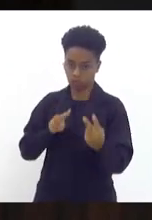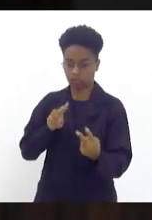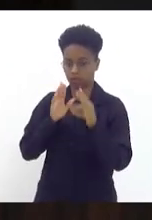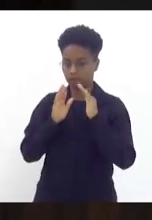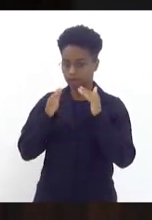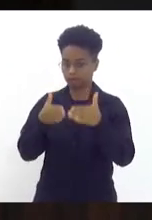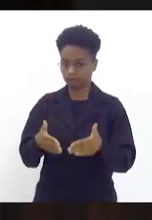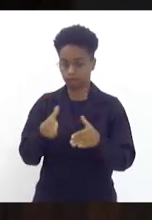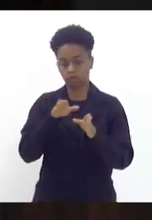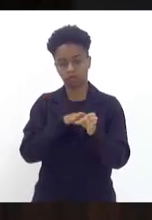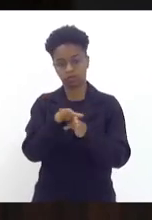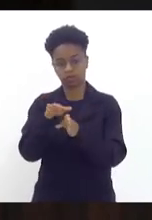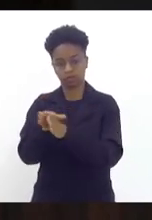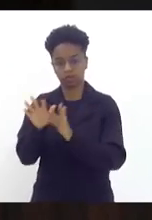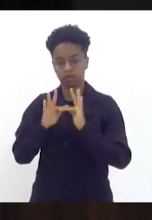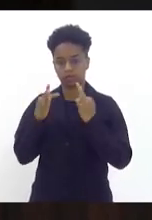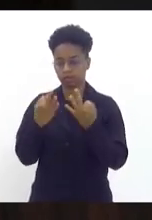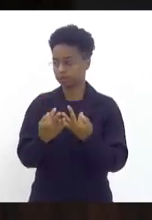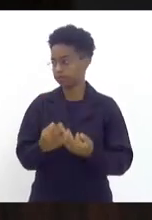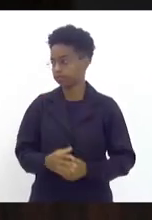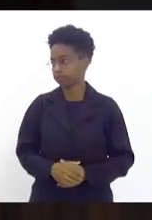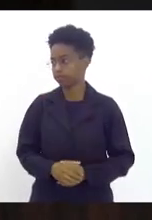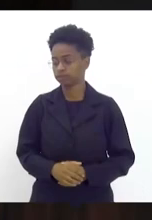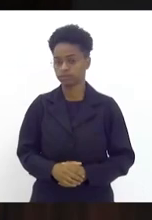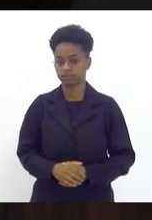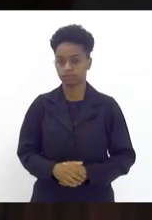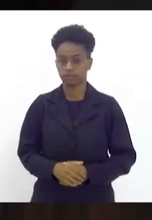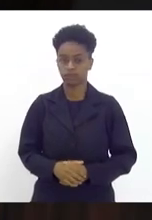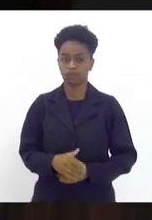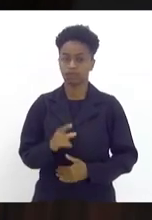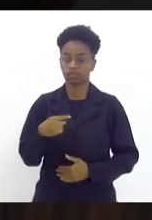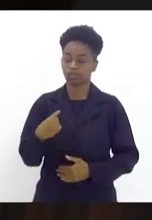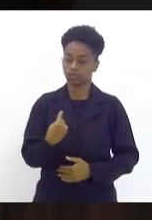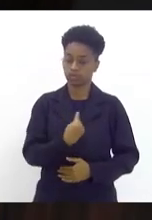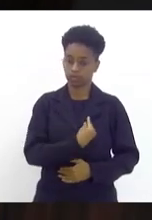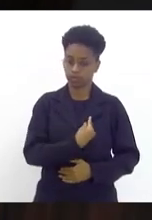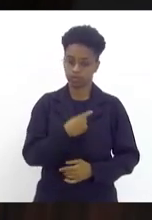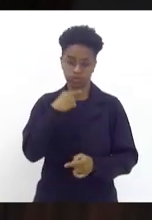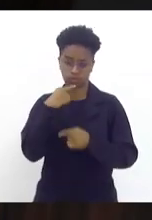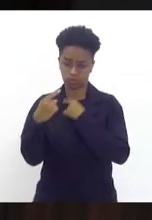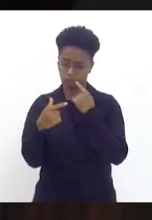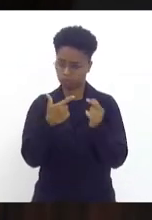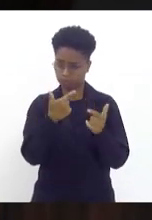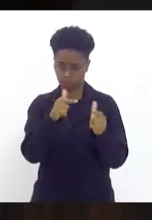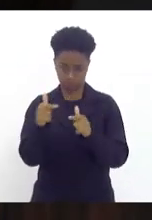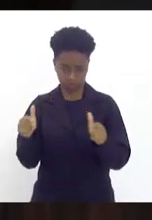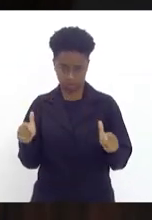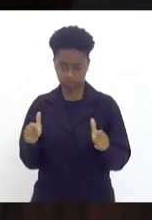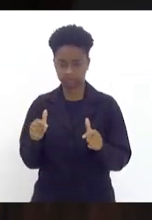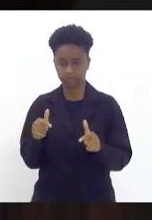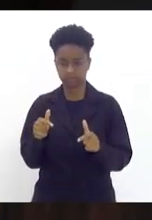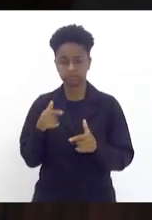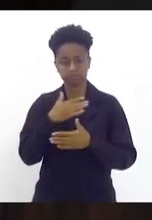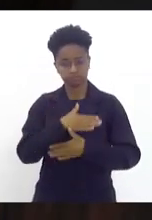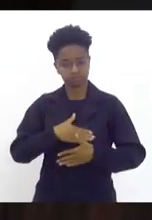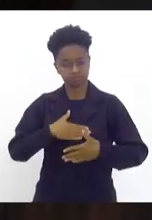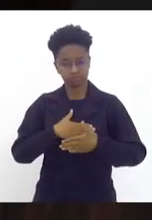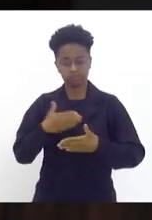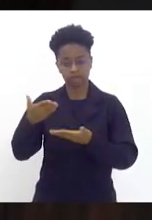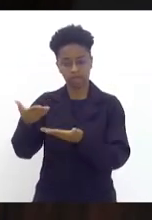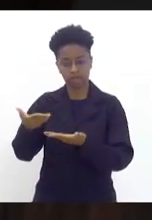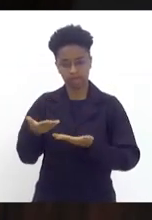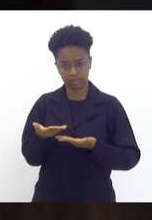foco em orientação familiar. Para nós, sem dúvida alguma, é uma honra